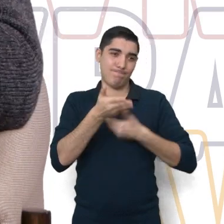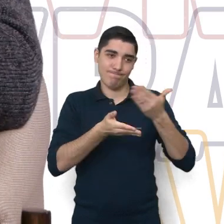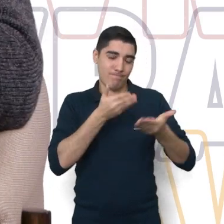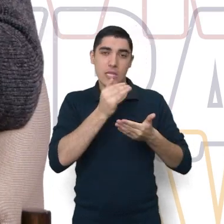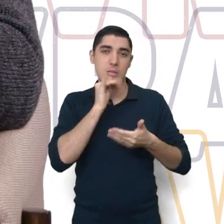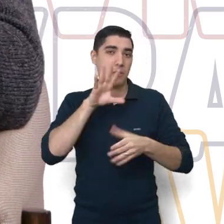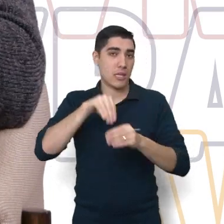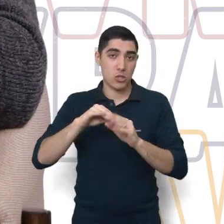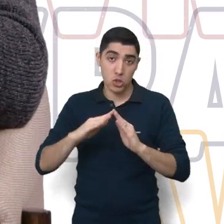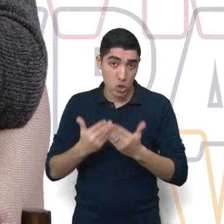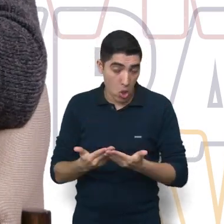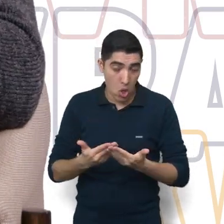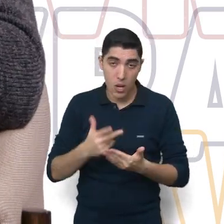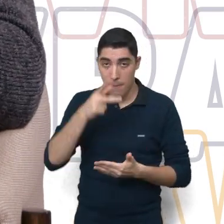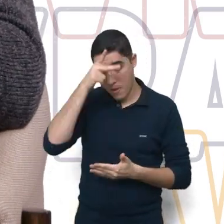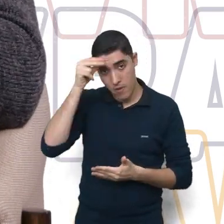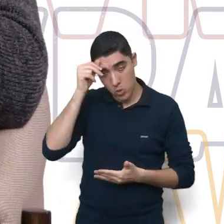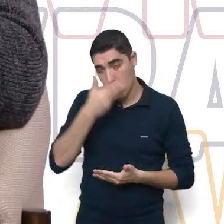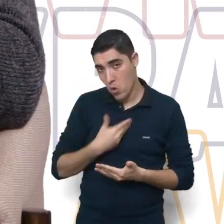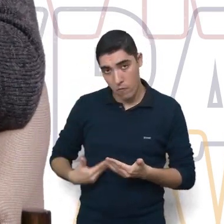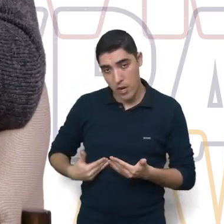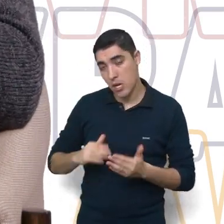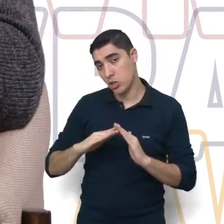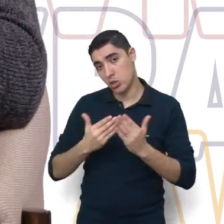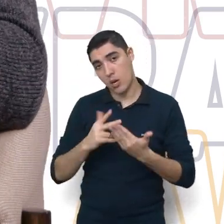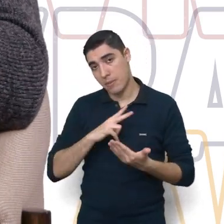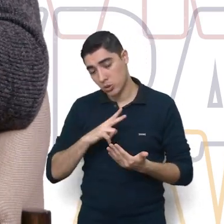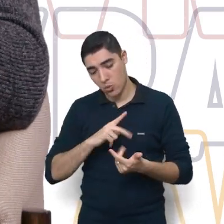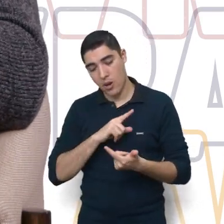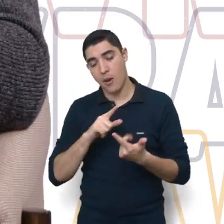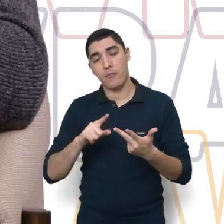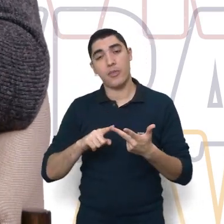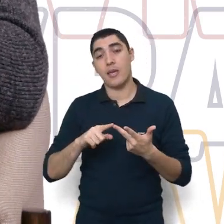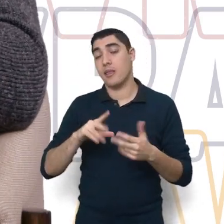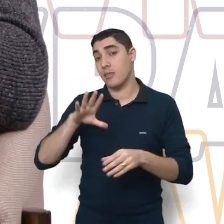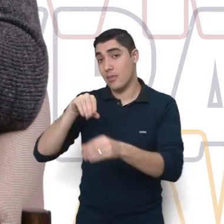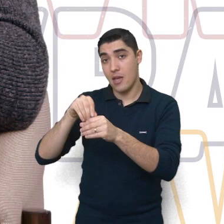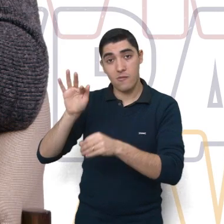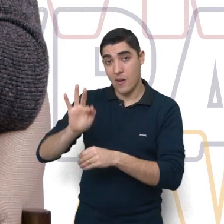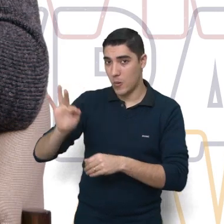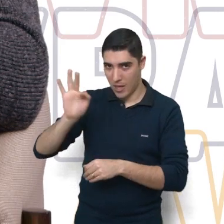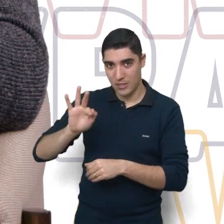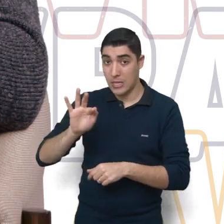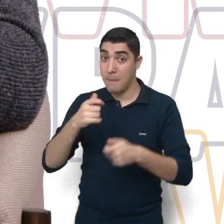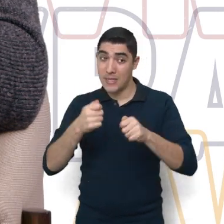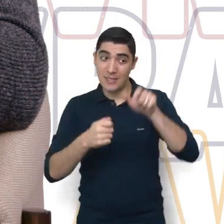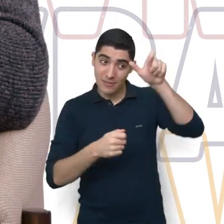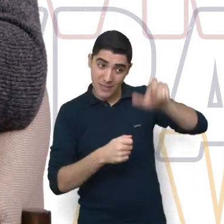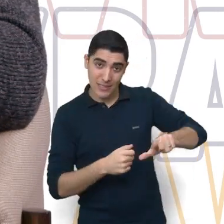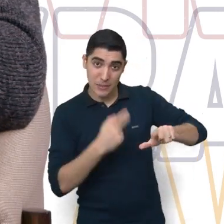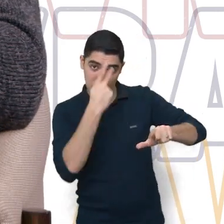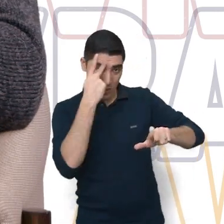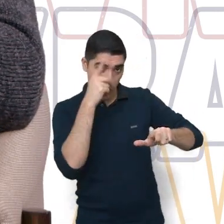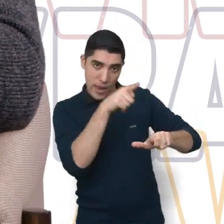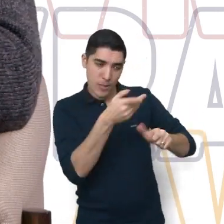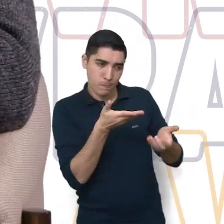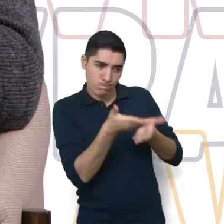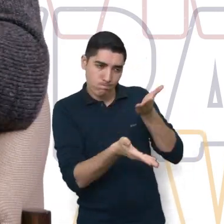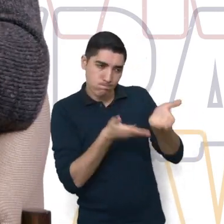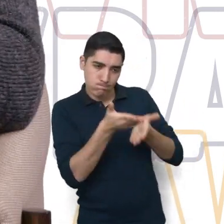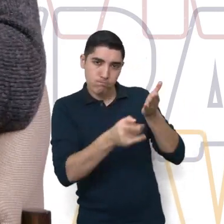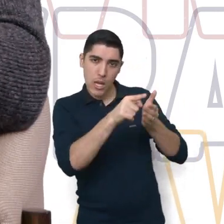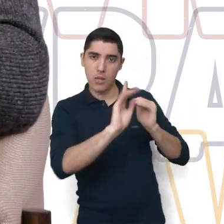das escolas particulares dentro da universidade precisa formar esse cidadão né a gente precisa